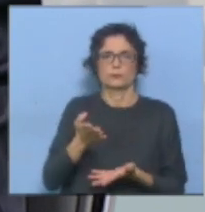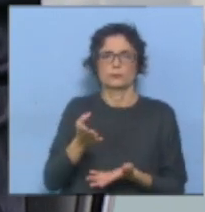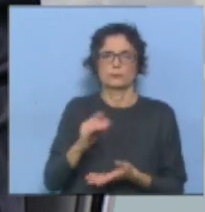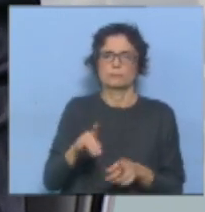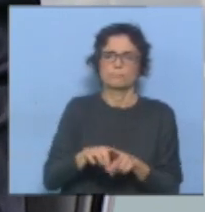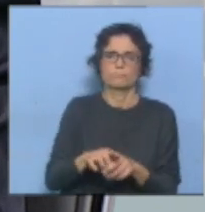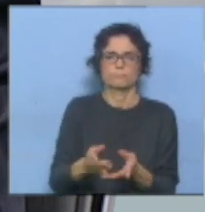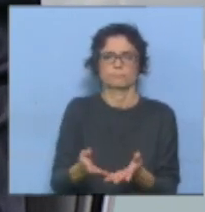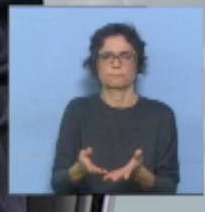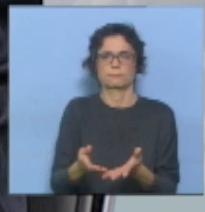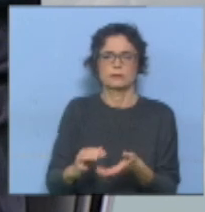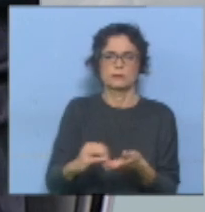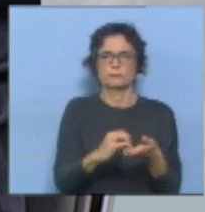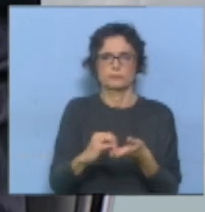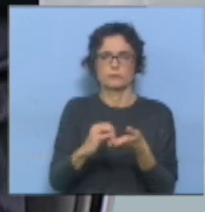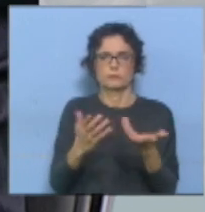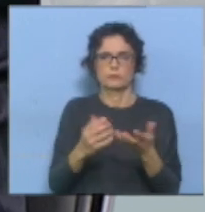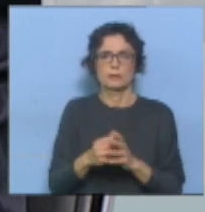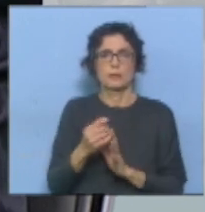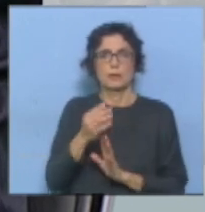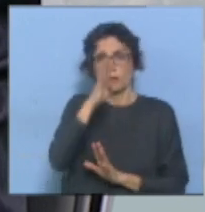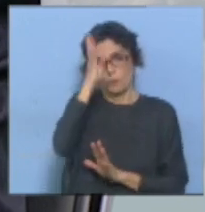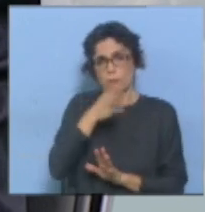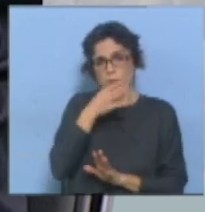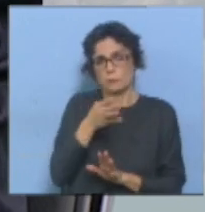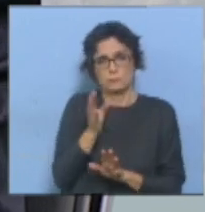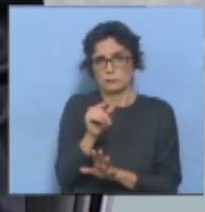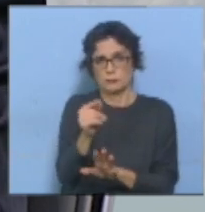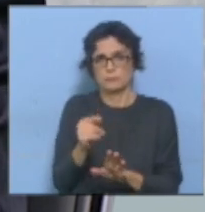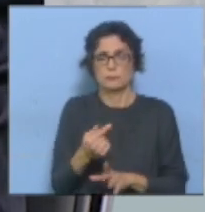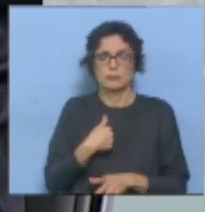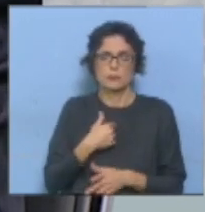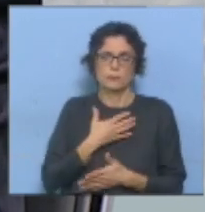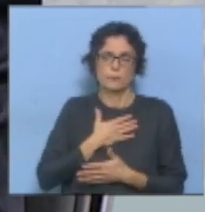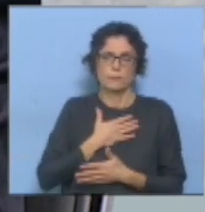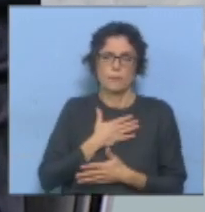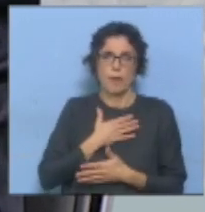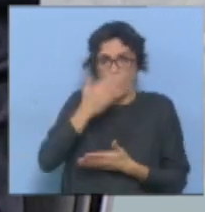propõe. E eu creio que estamos sempre com